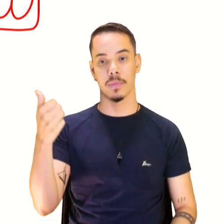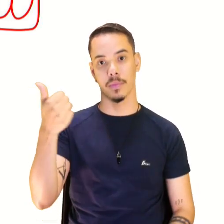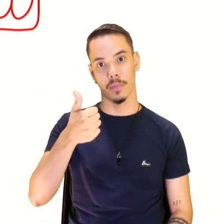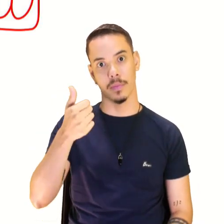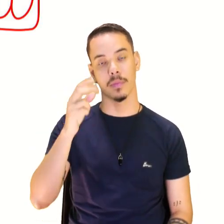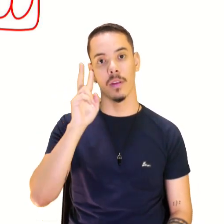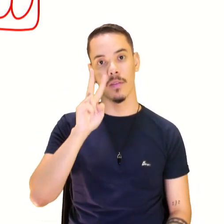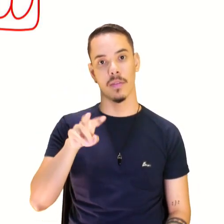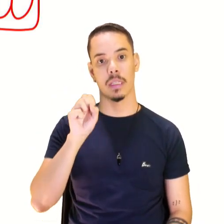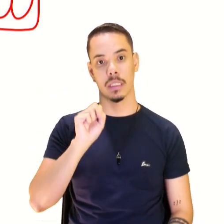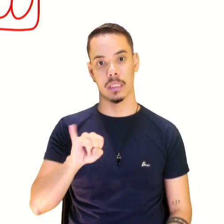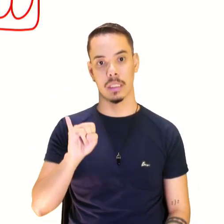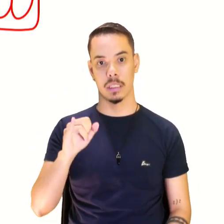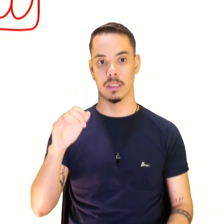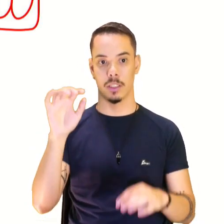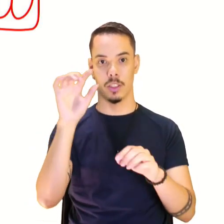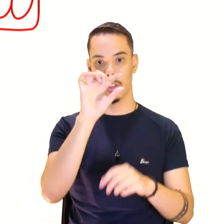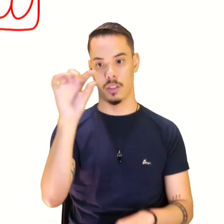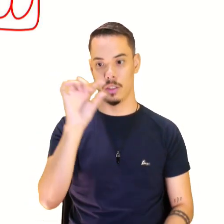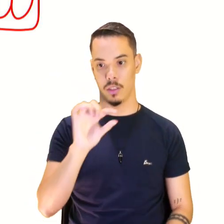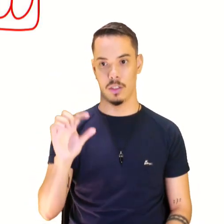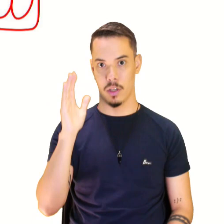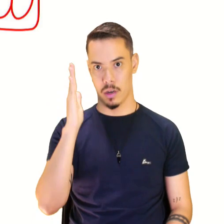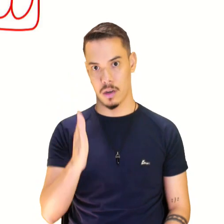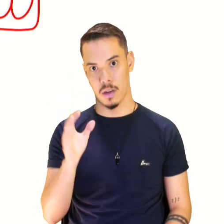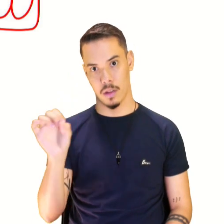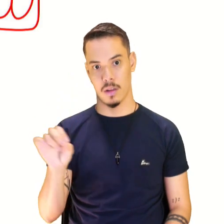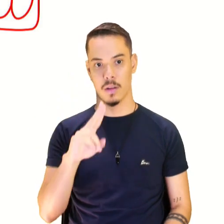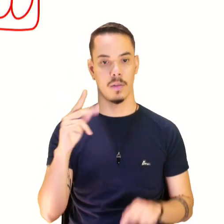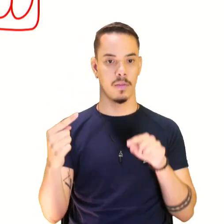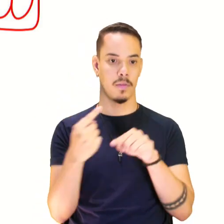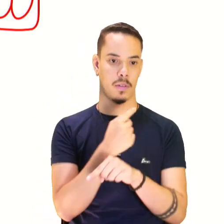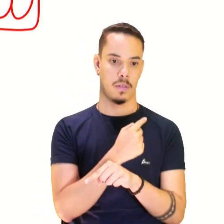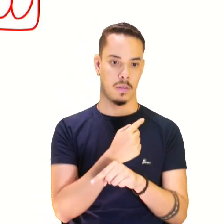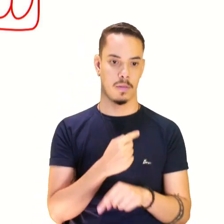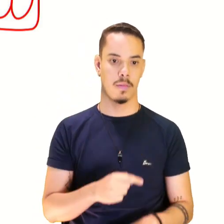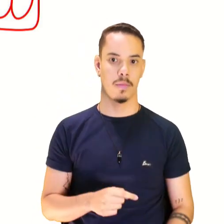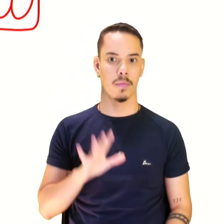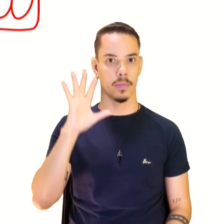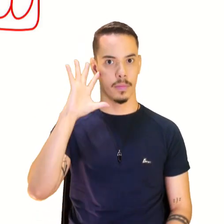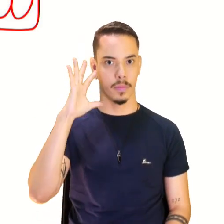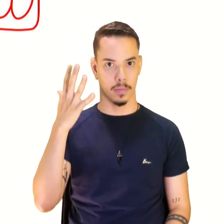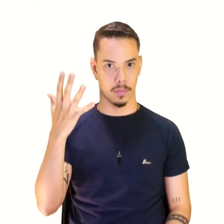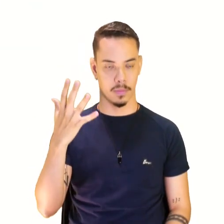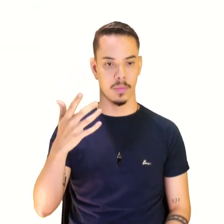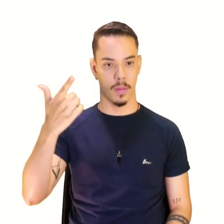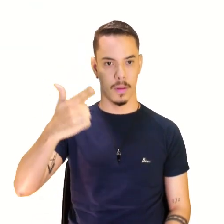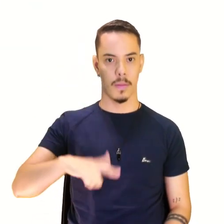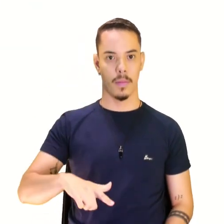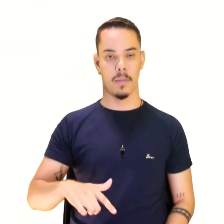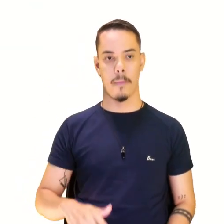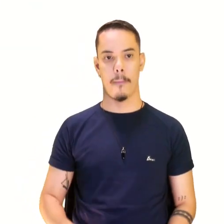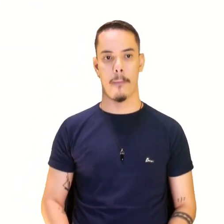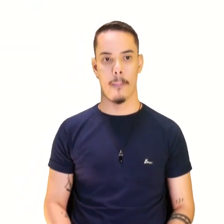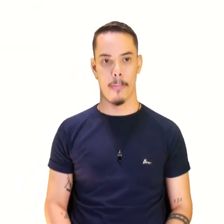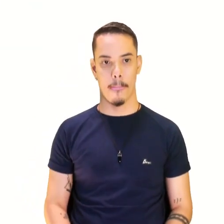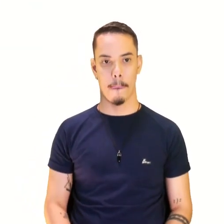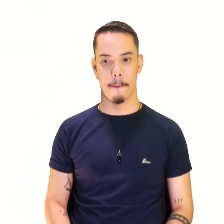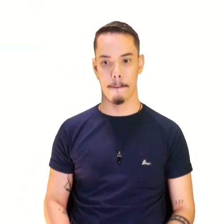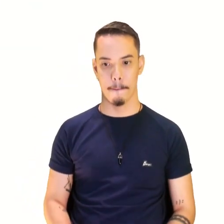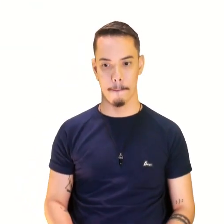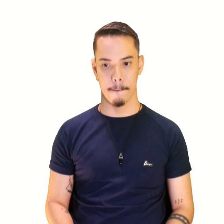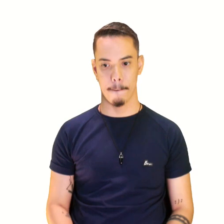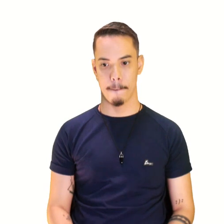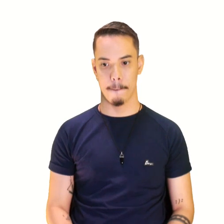direta ou inversa, monta a equação e resolve, tá bom? Mais um. Aqui assim, né? Aqui não